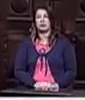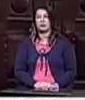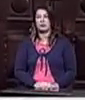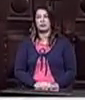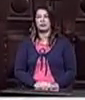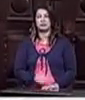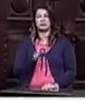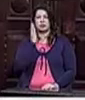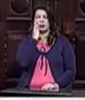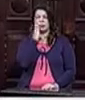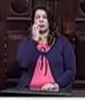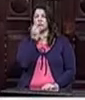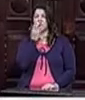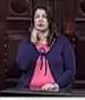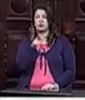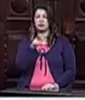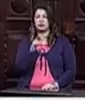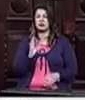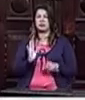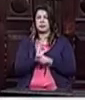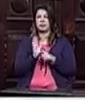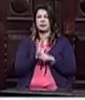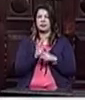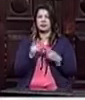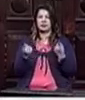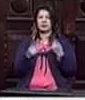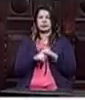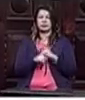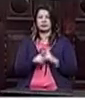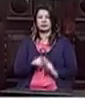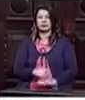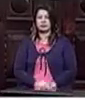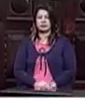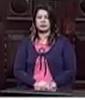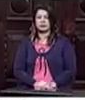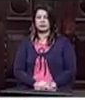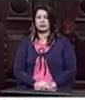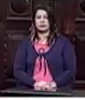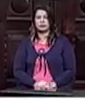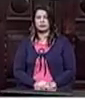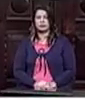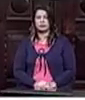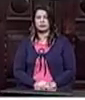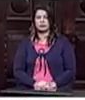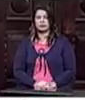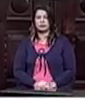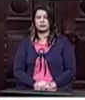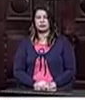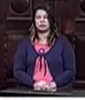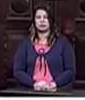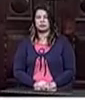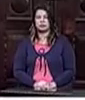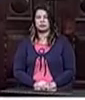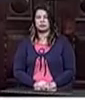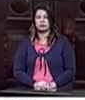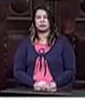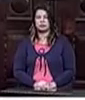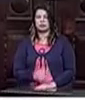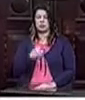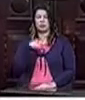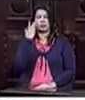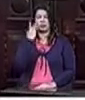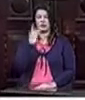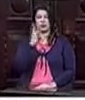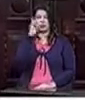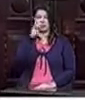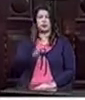bom saber que o senhor entrou para a oposição, fico feliz. Não entrei na oposição, mas tenho minha consciência de votar naquilo que o direito de